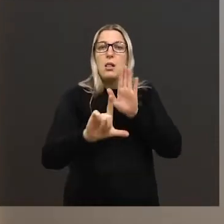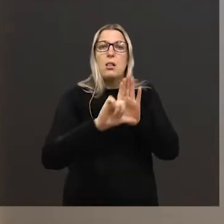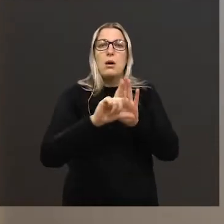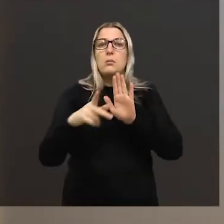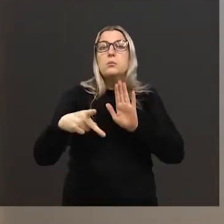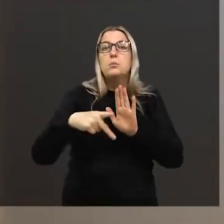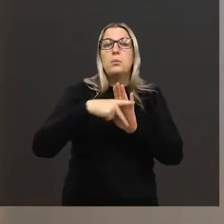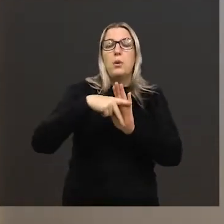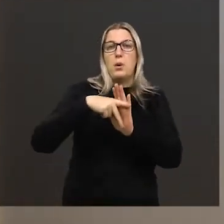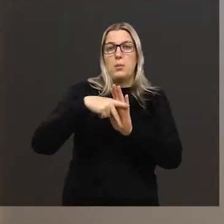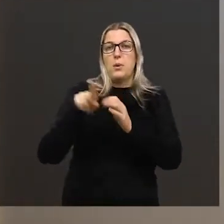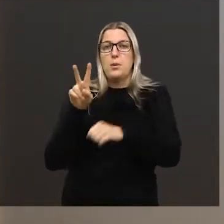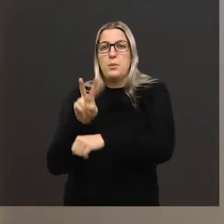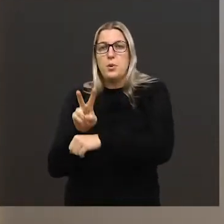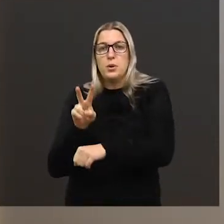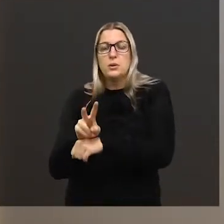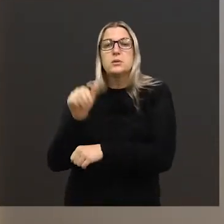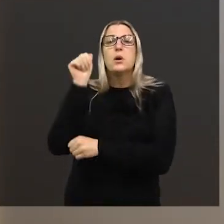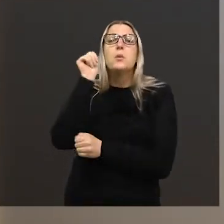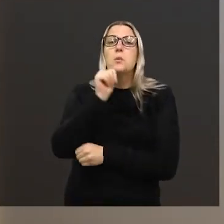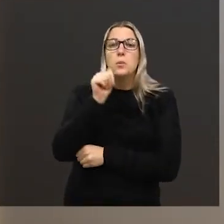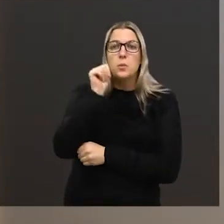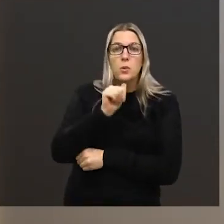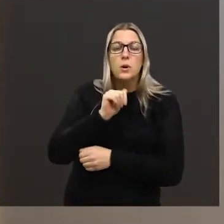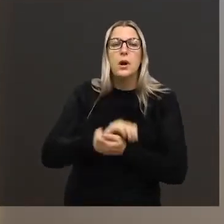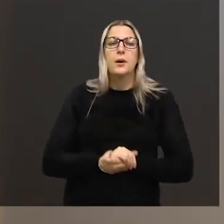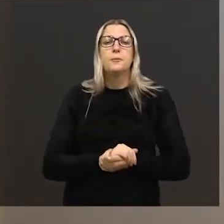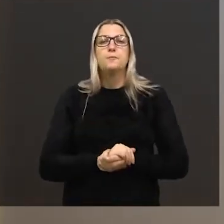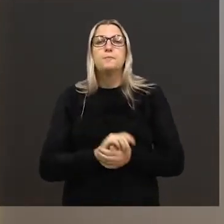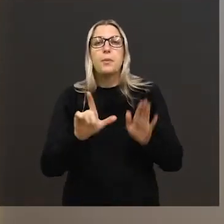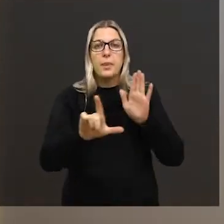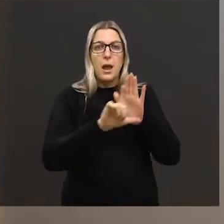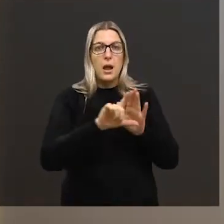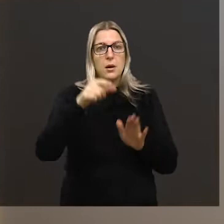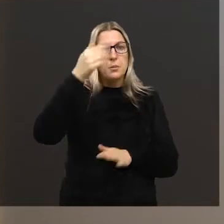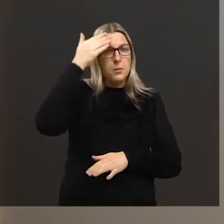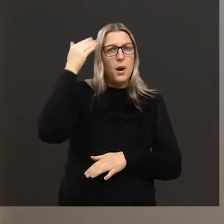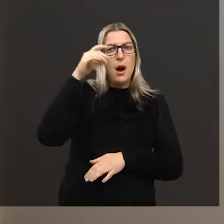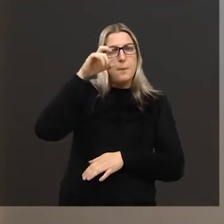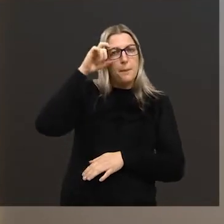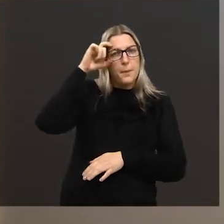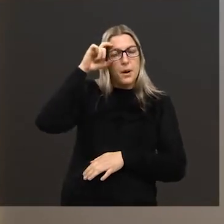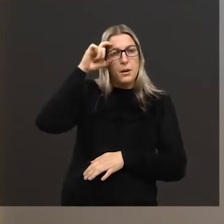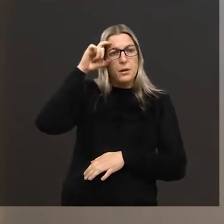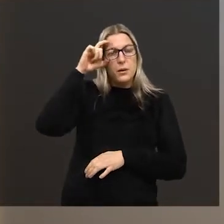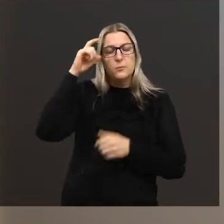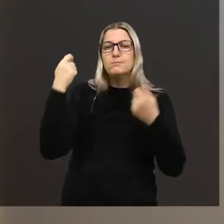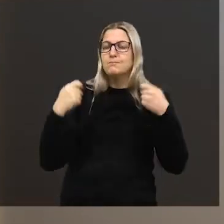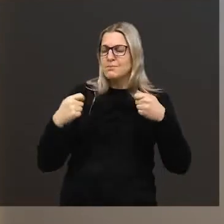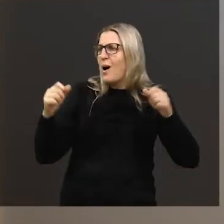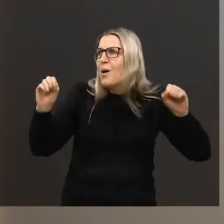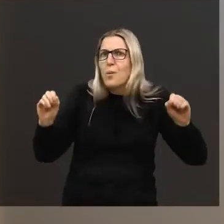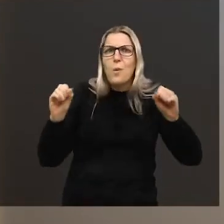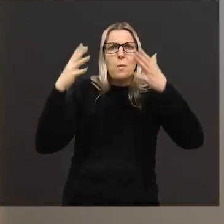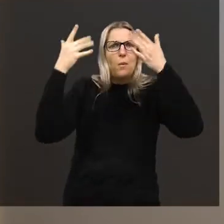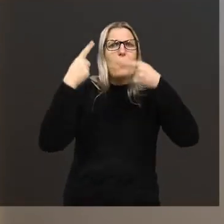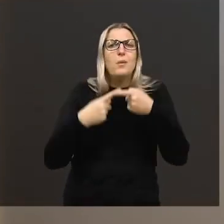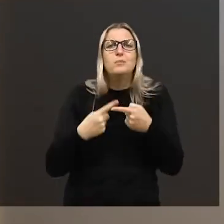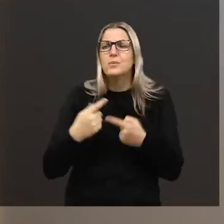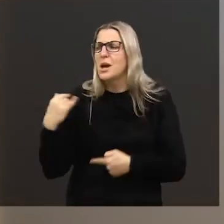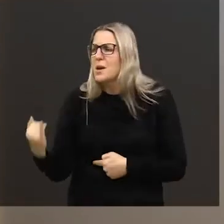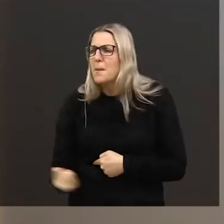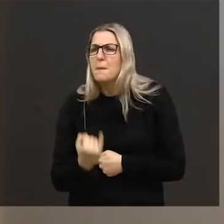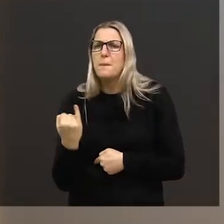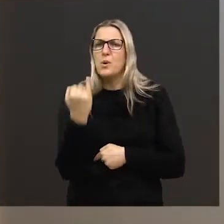essa legislação para garantir uma proteção maior às mulheres. A Lei Maria da Penha ela deve ser comemorada,